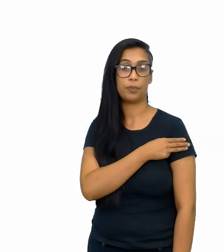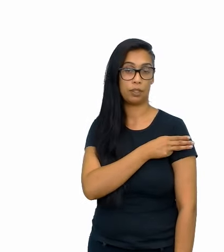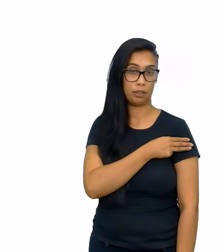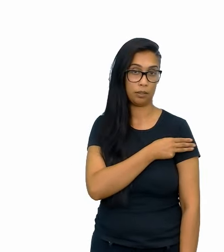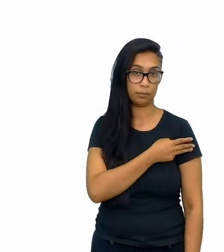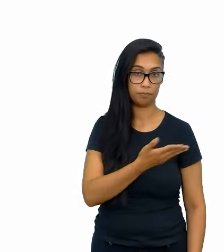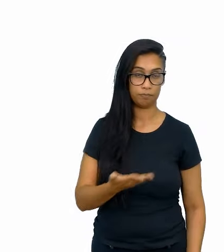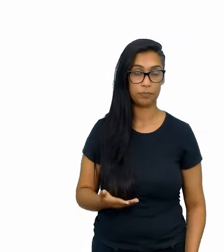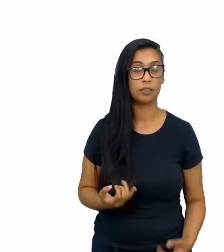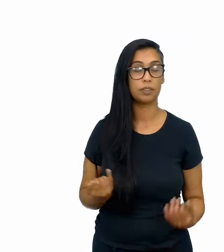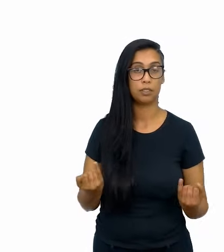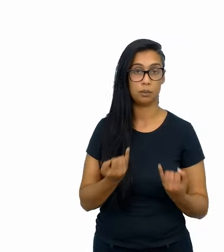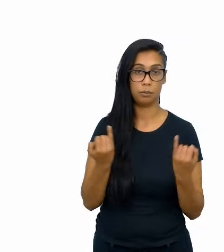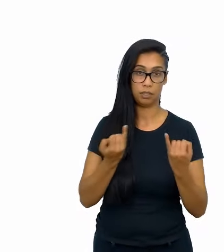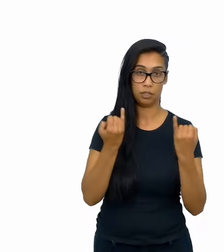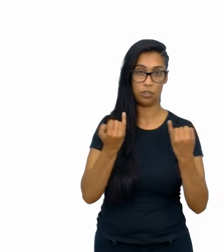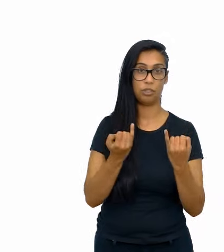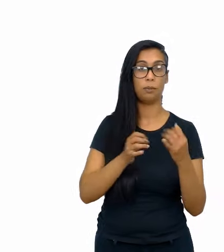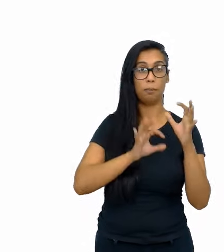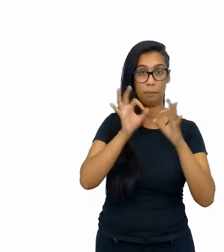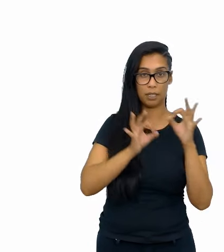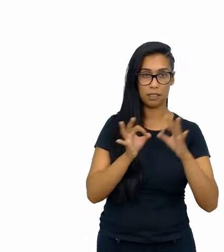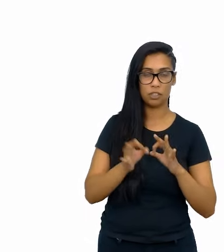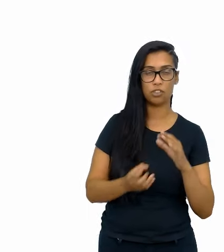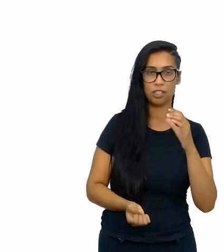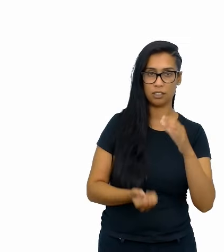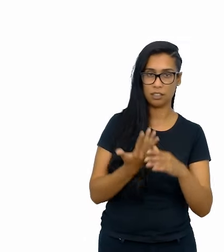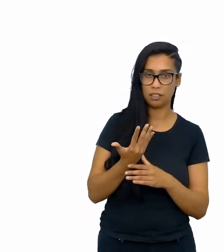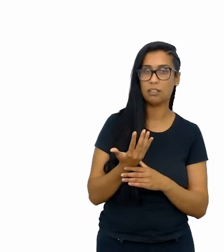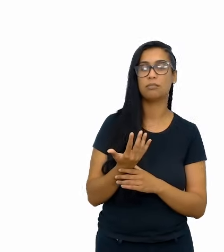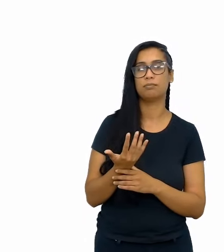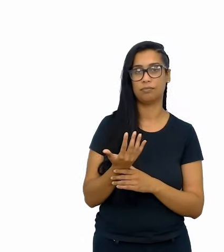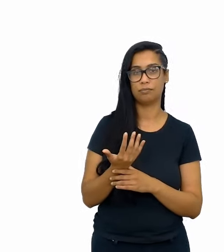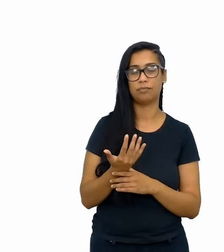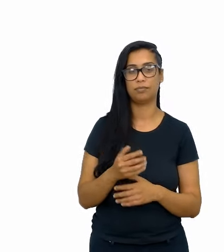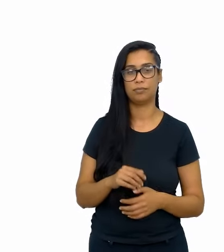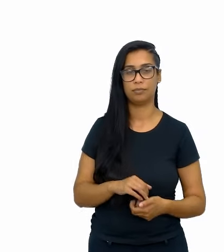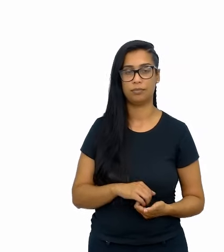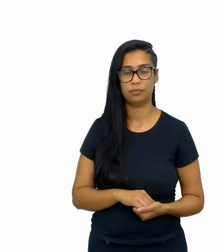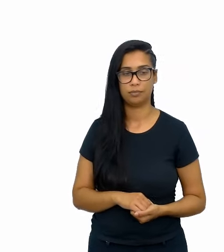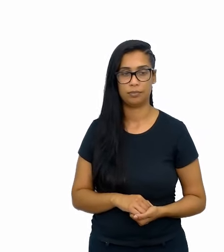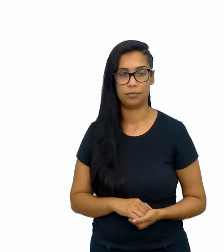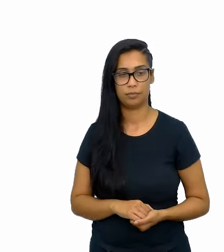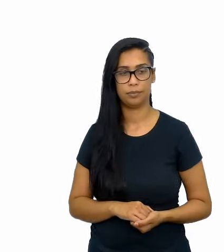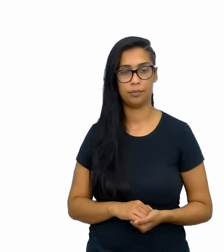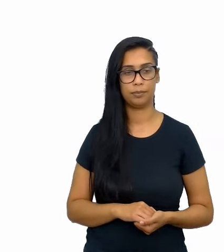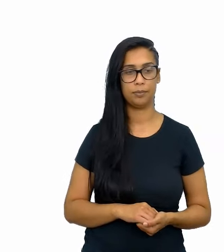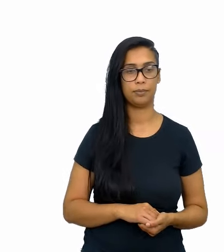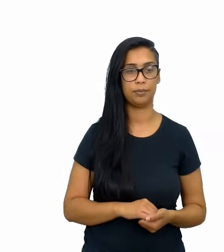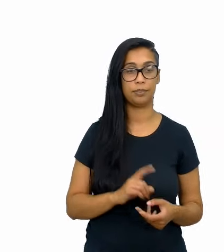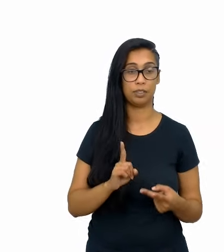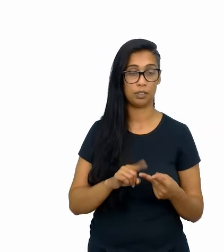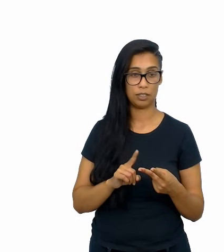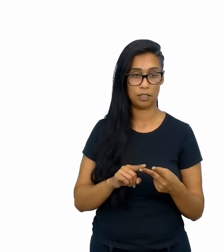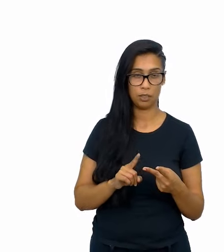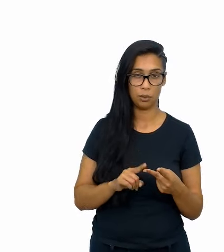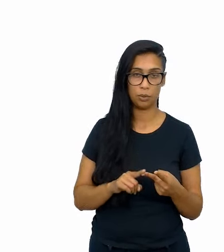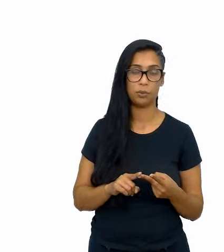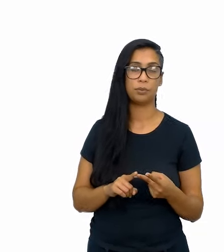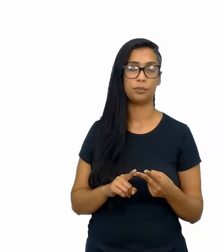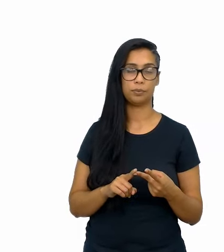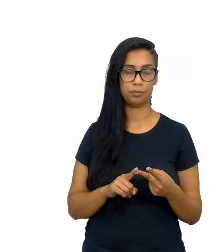planejar e produzir. Já diz muita coisa, né? Planejar e produzir. Na habilidade do segundo ano de